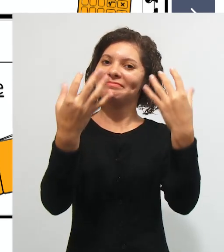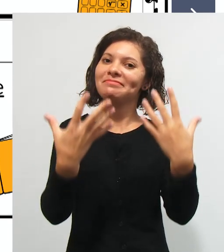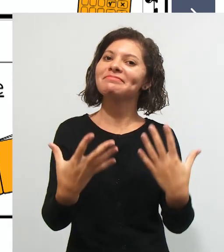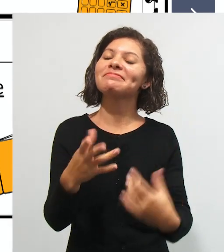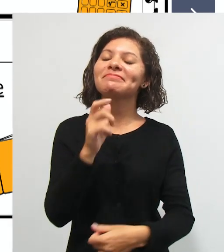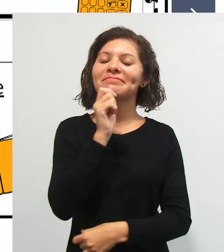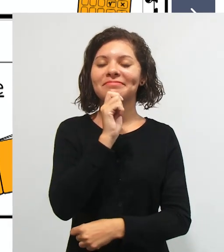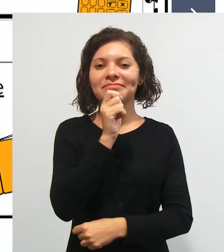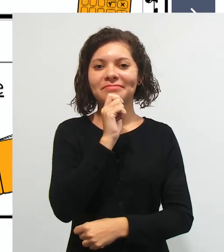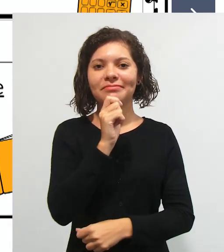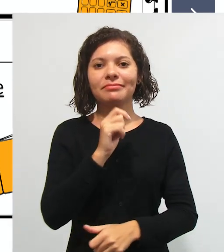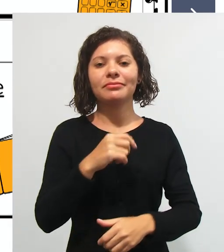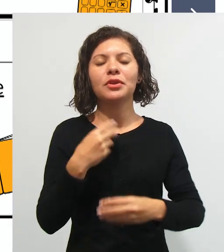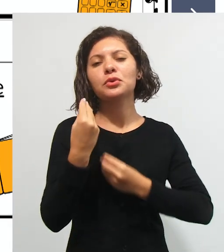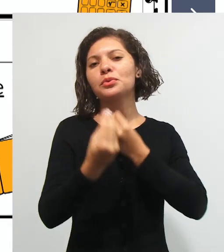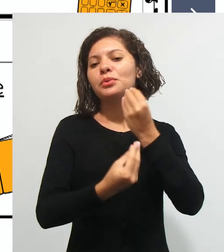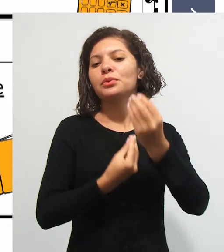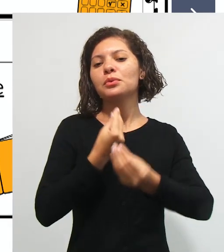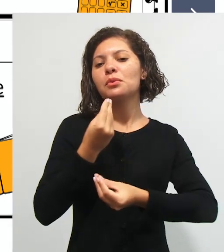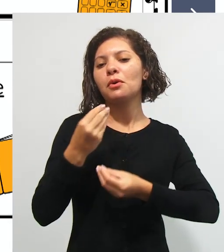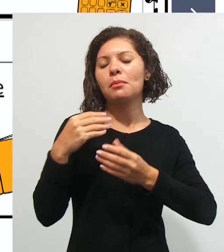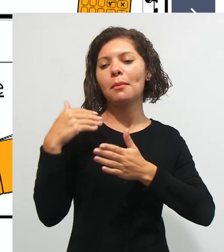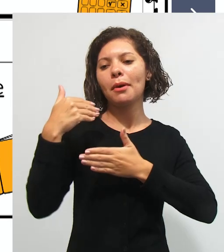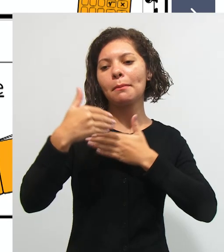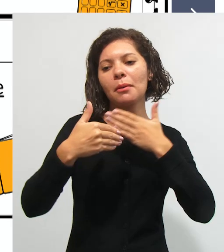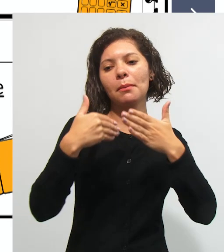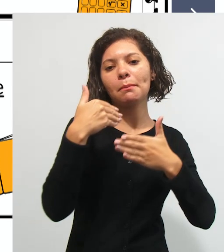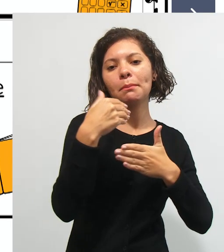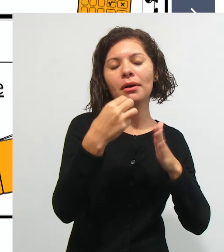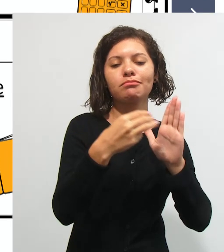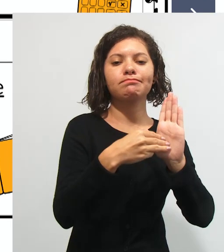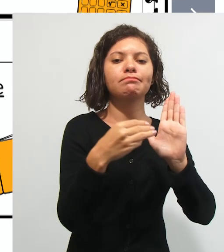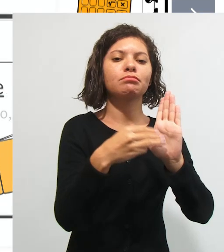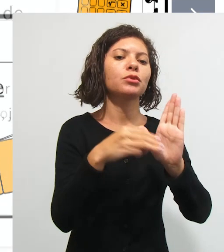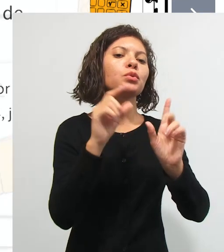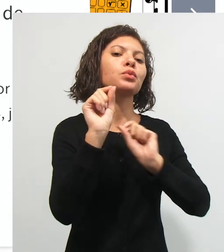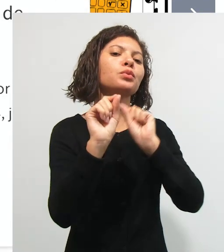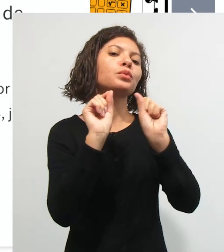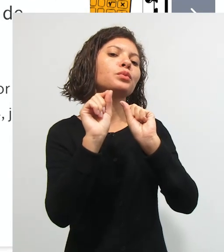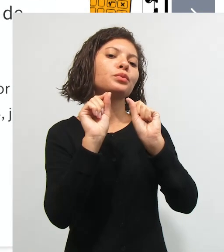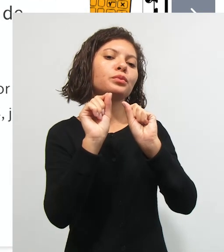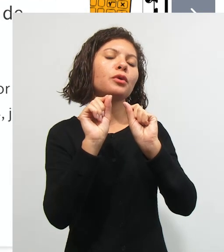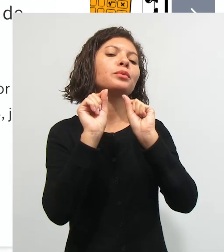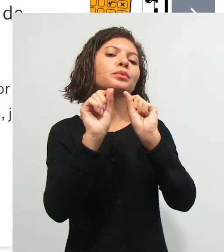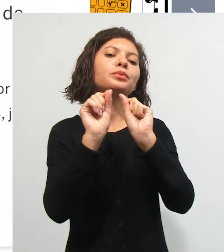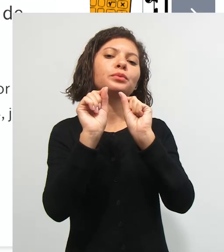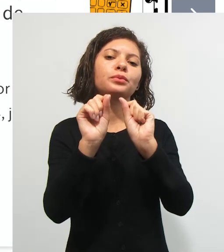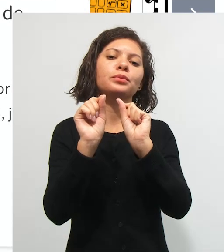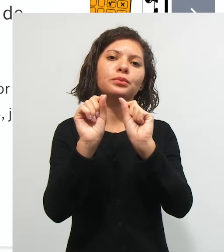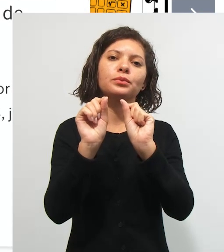e como que se dá esse processo metodológico? O quê? É o quê? O quê? O